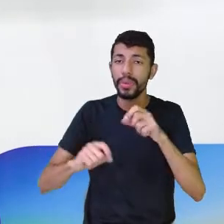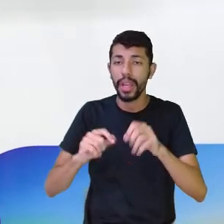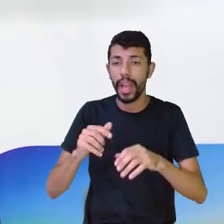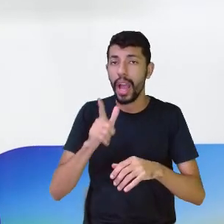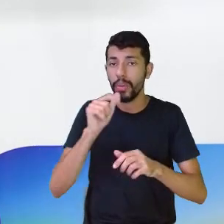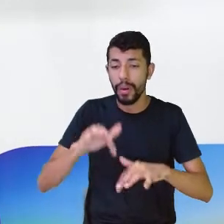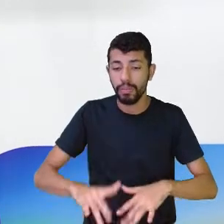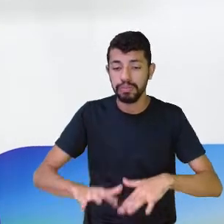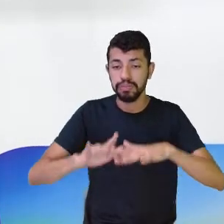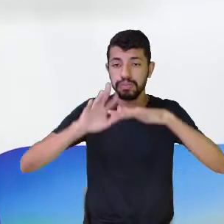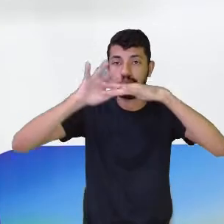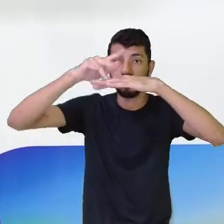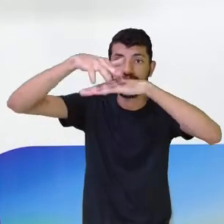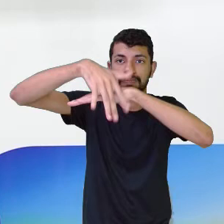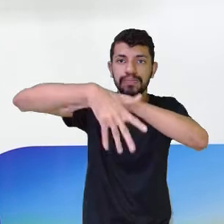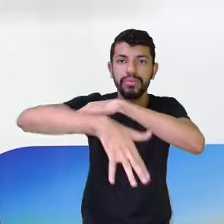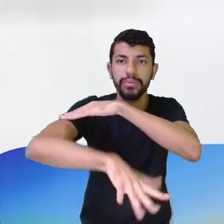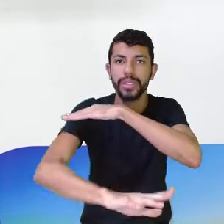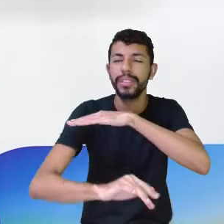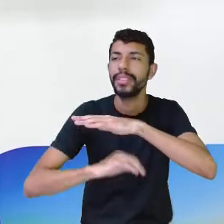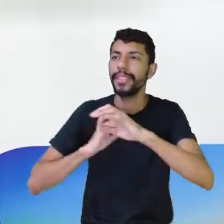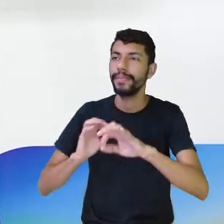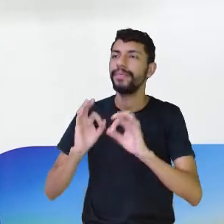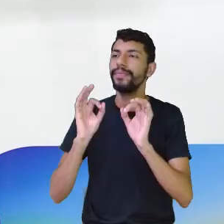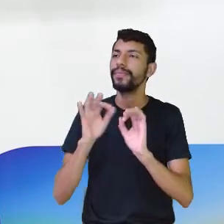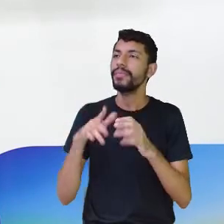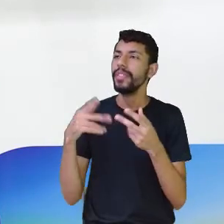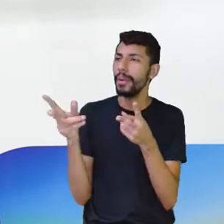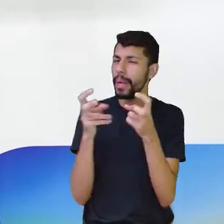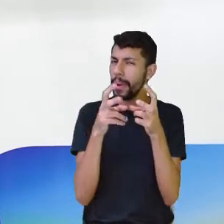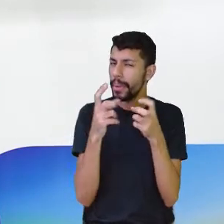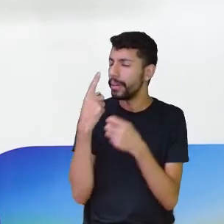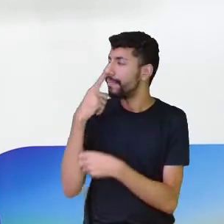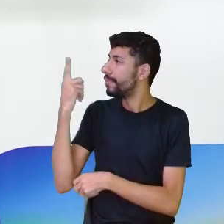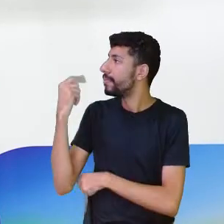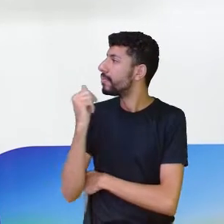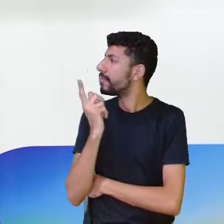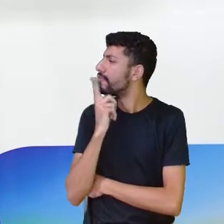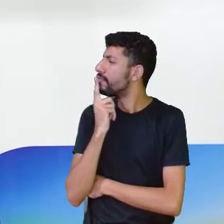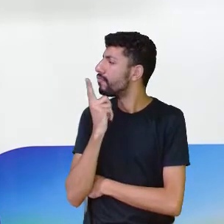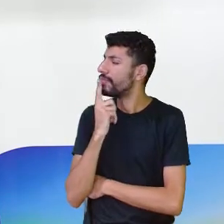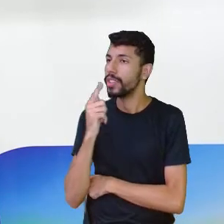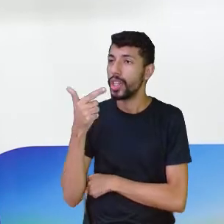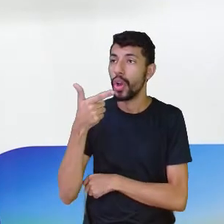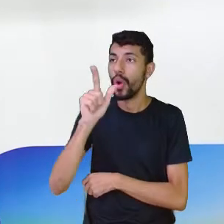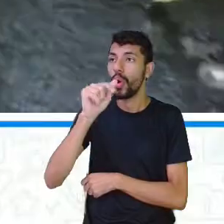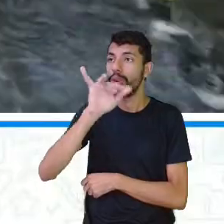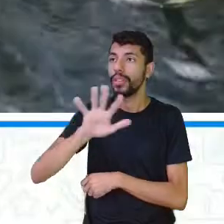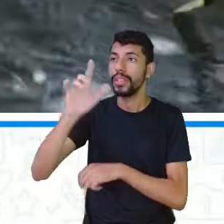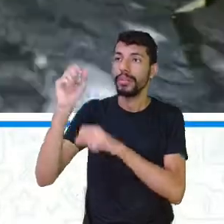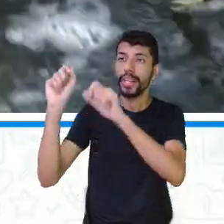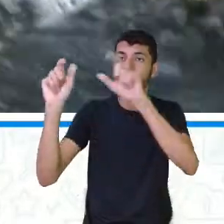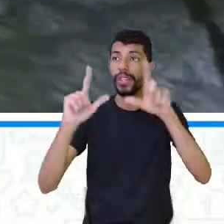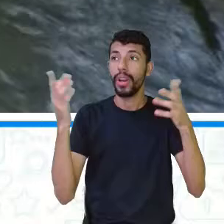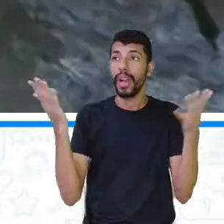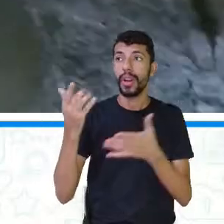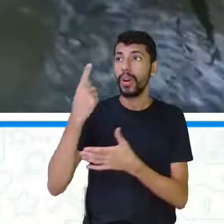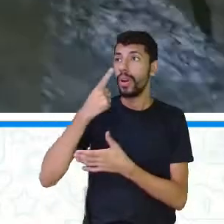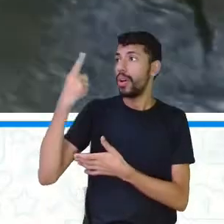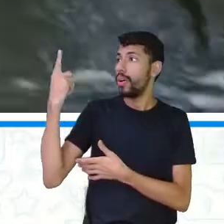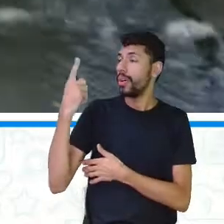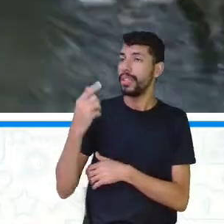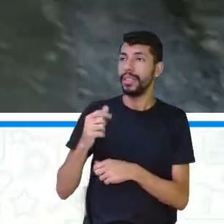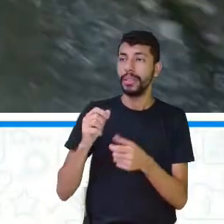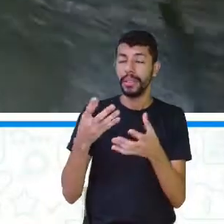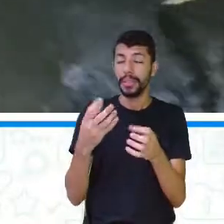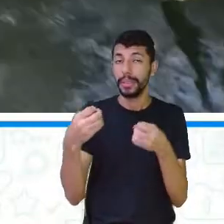transbordou. Certo. Vai observando. Outra imagem. E agora? Agora mais